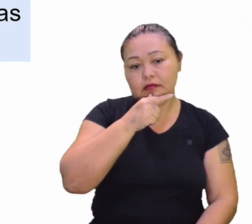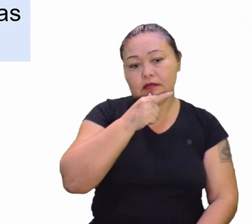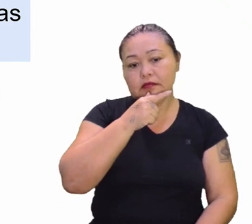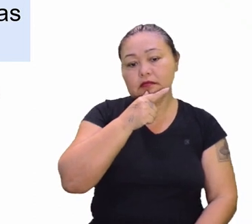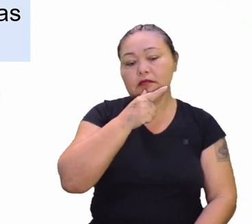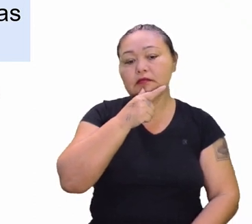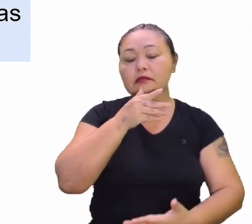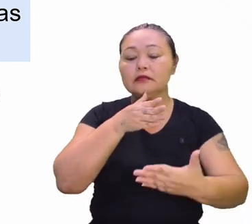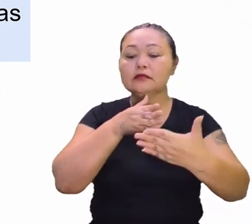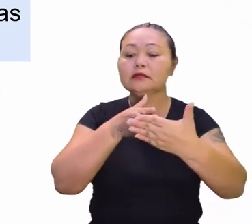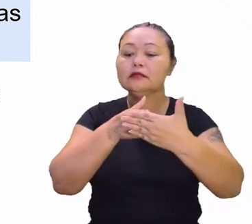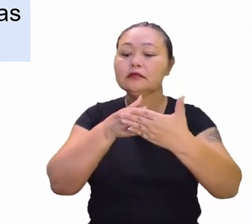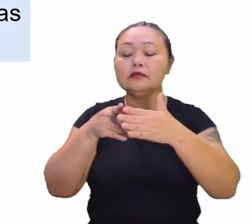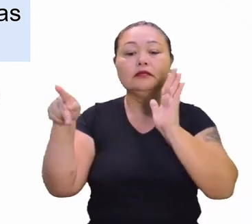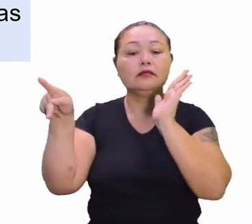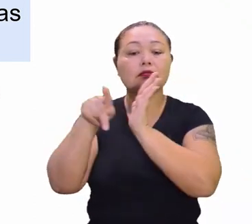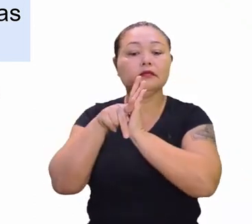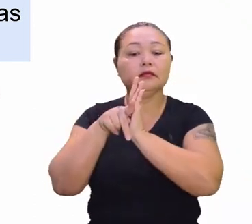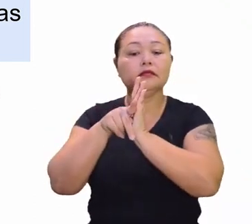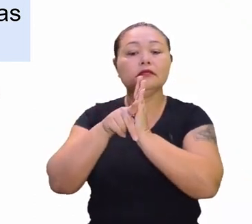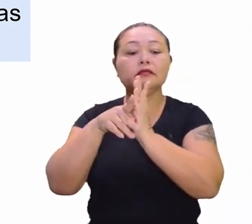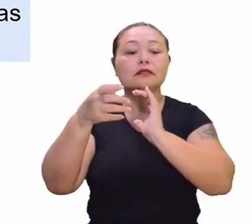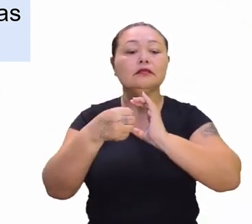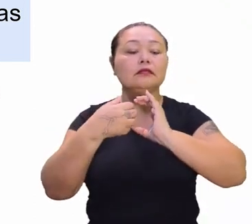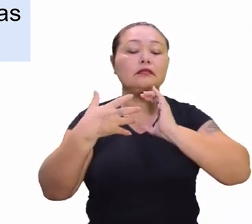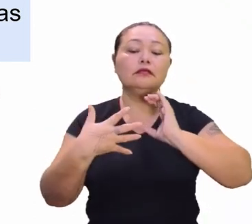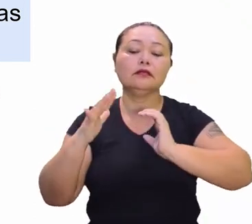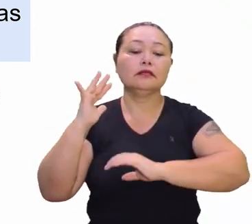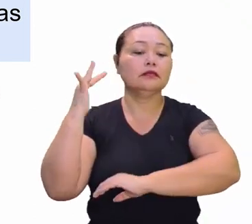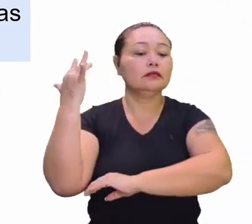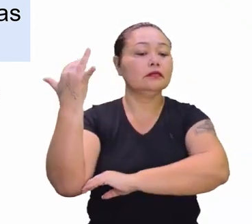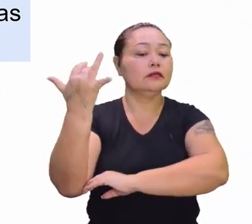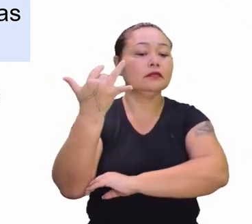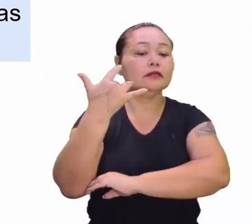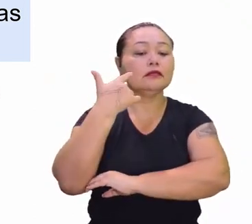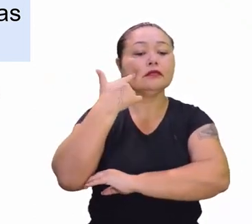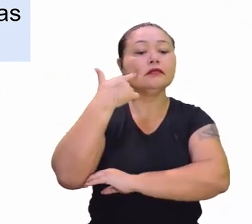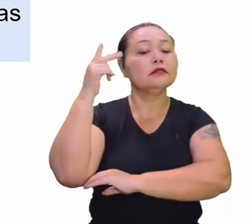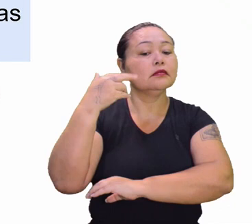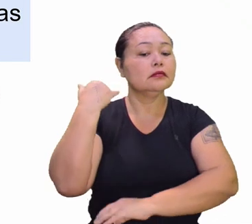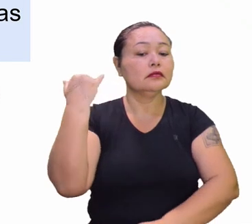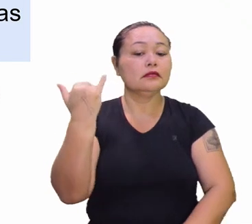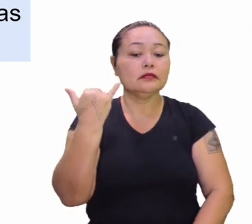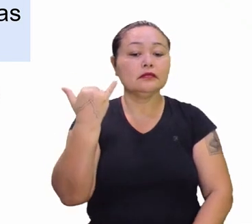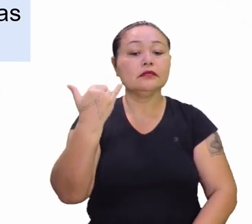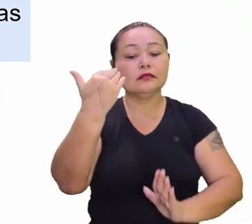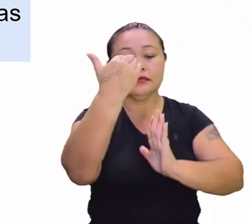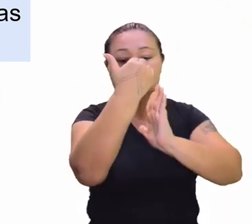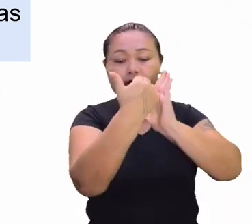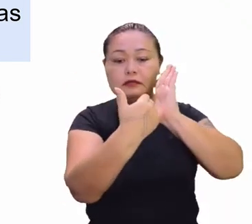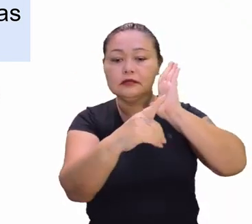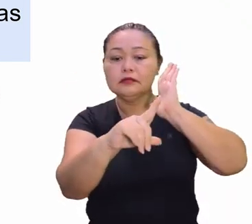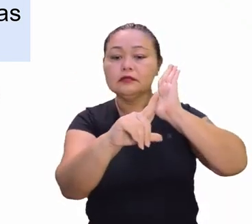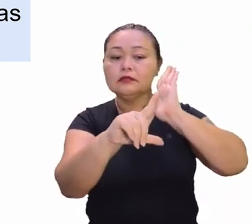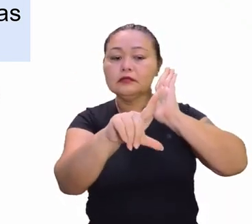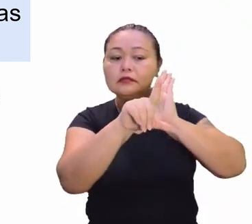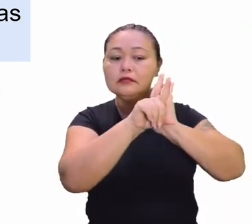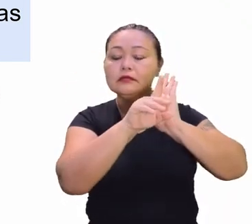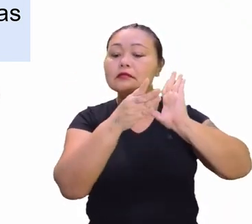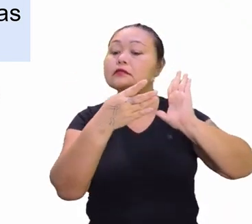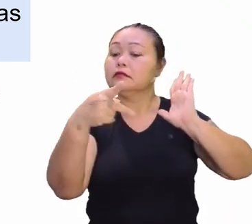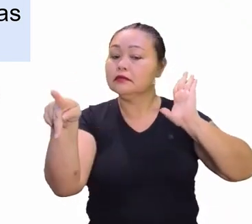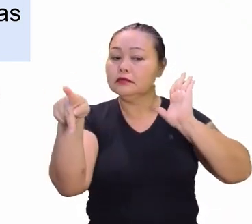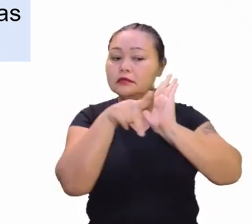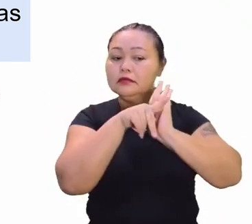águas jurisdicionais, com características naturais relevantes, legalmente instituídos